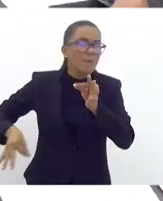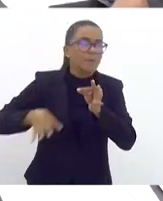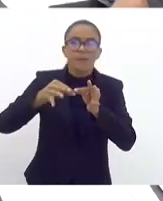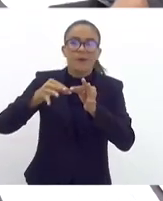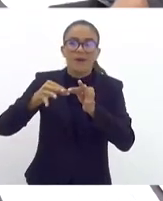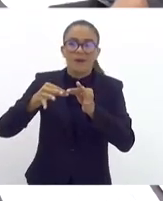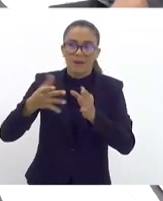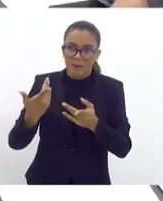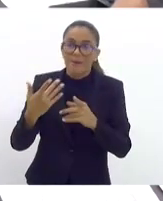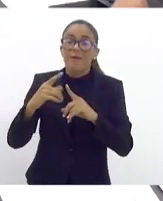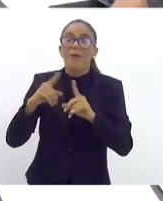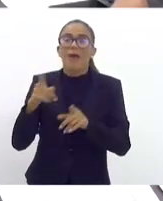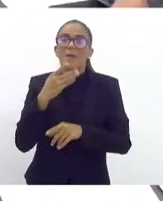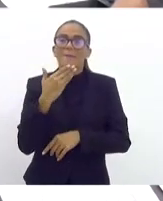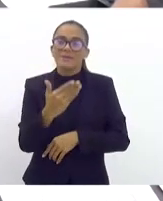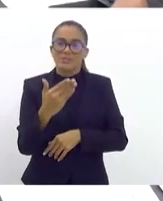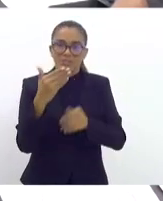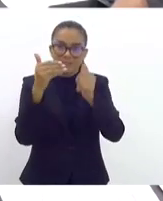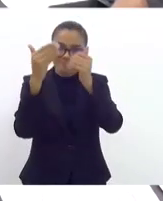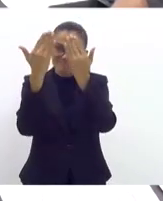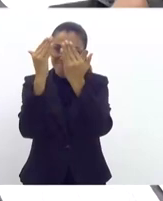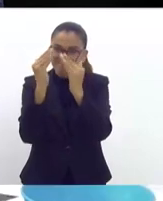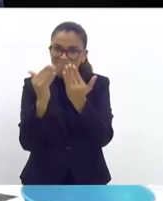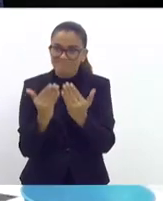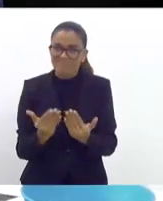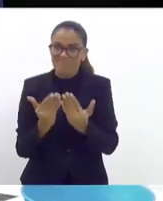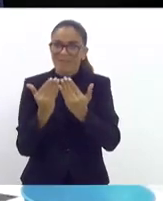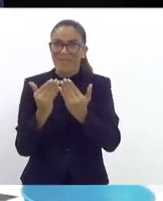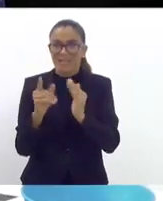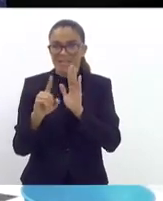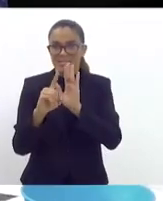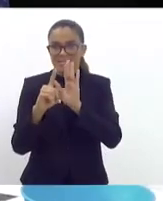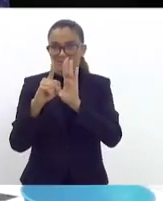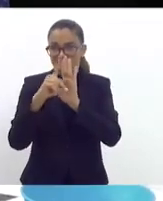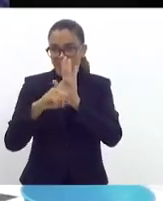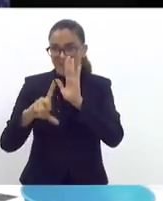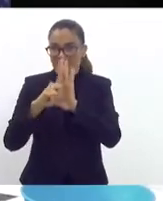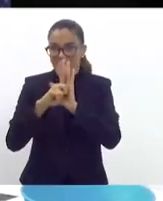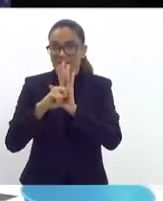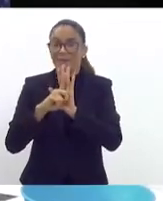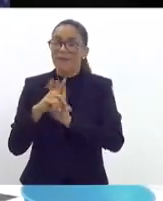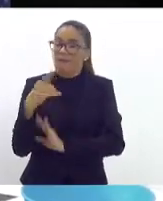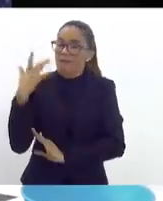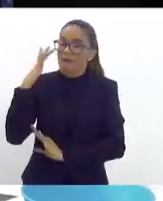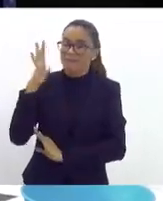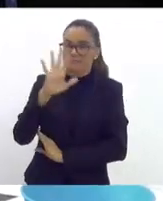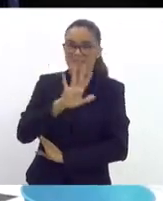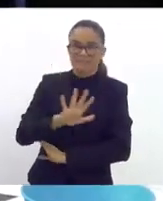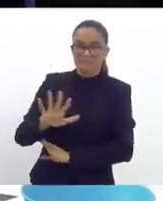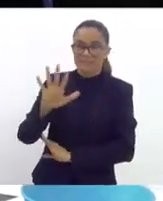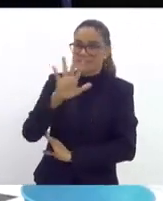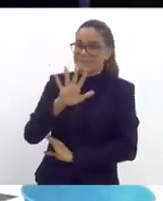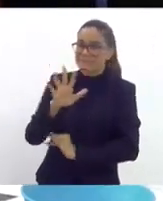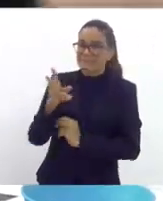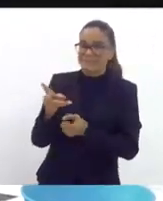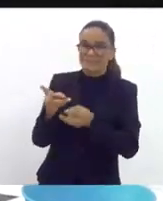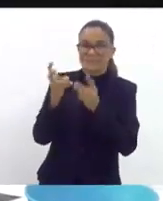mas eu queria na verdade o seguinte pedir vistas e me parece nesse caso que